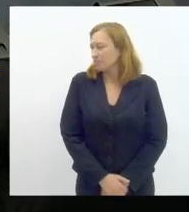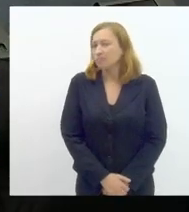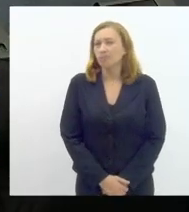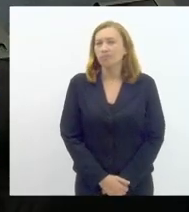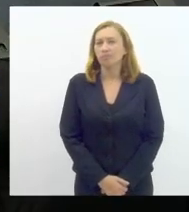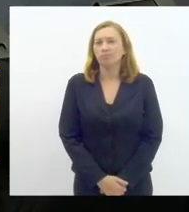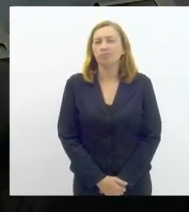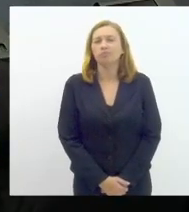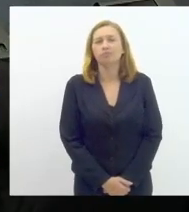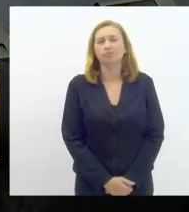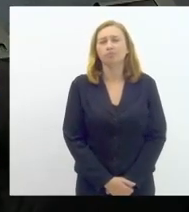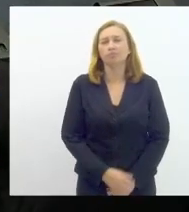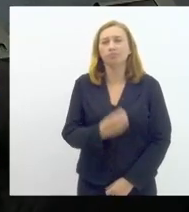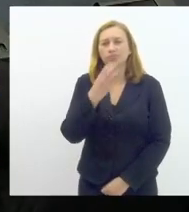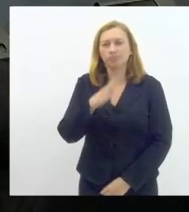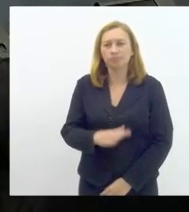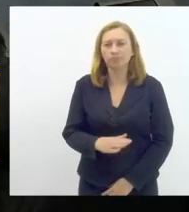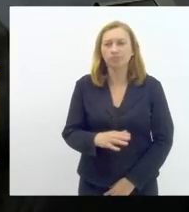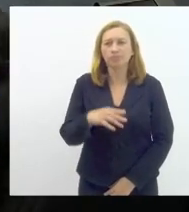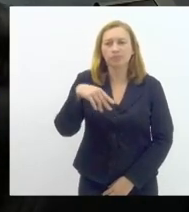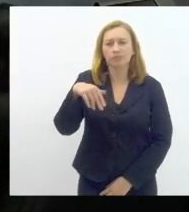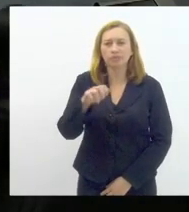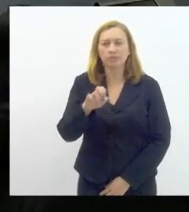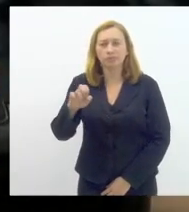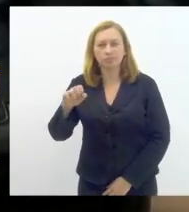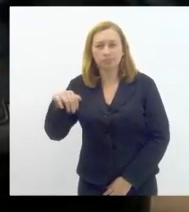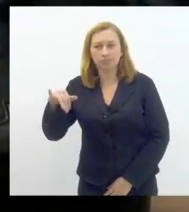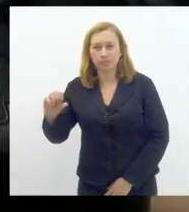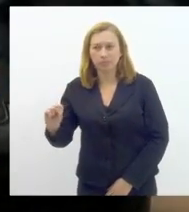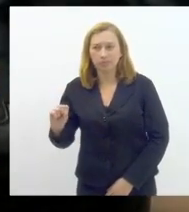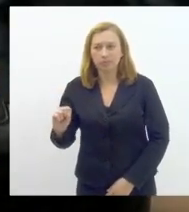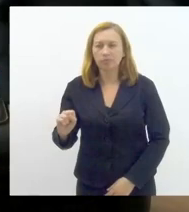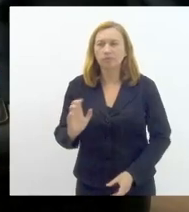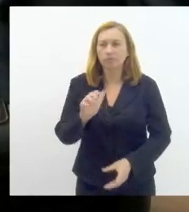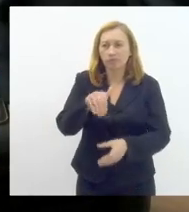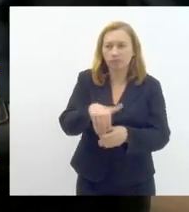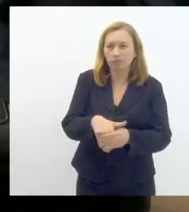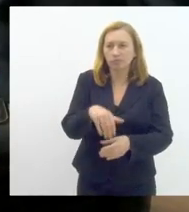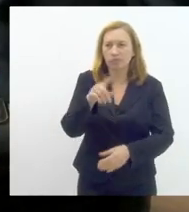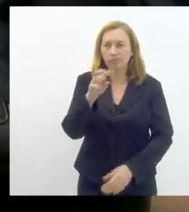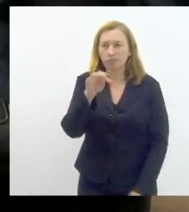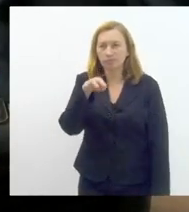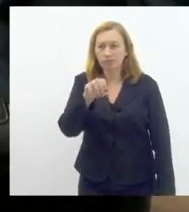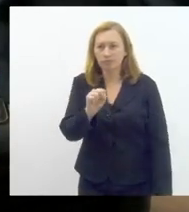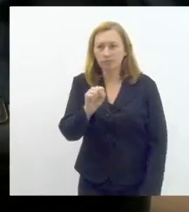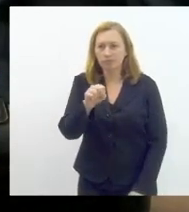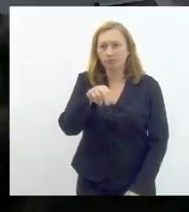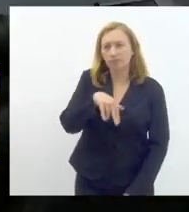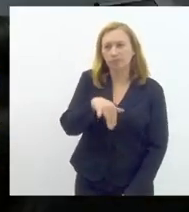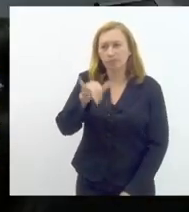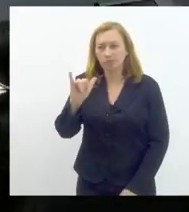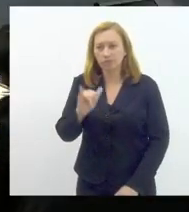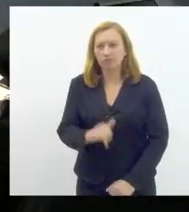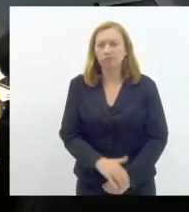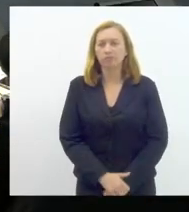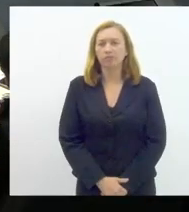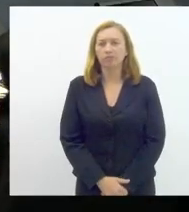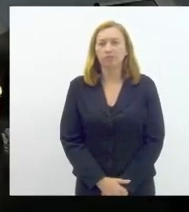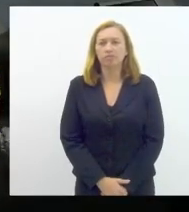ir, próximo. Boa tarde, me chamo Neemias e vou votar na Letícia de Nova Iguaçu.